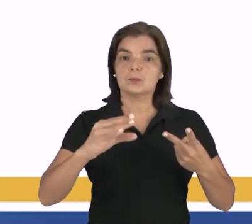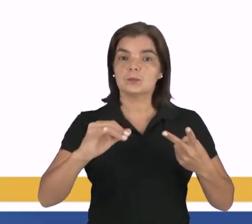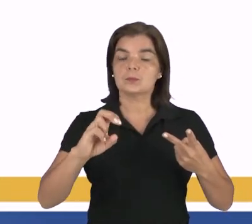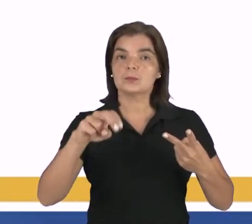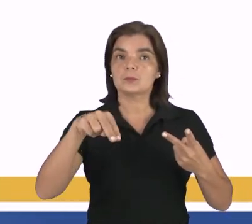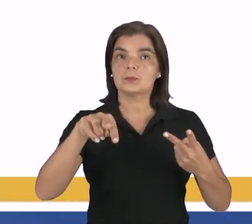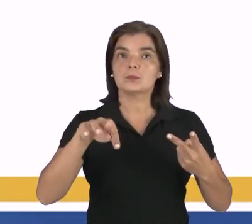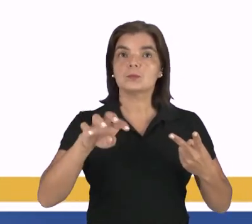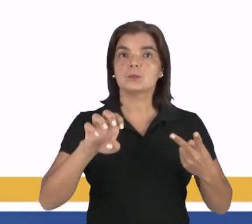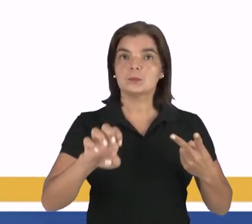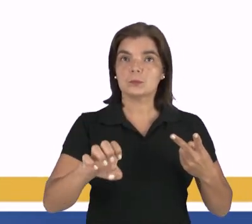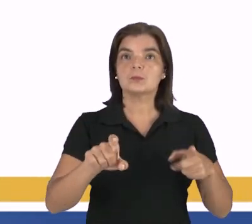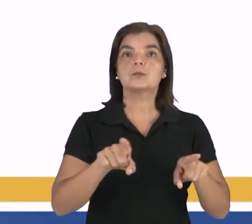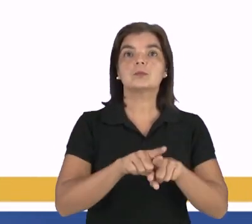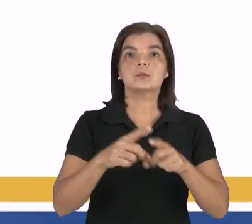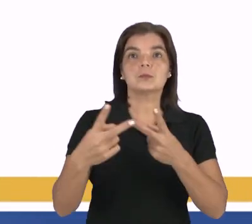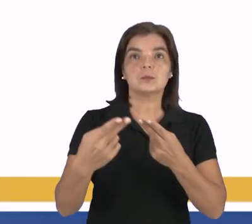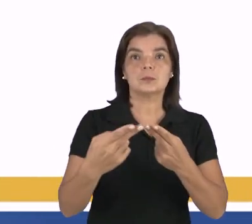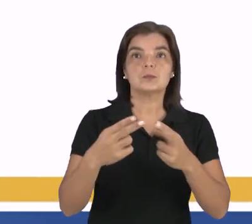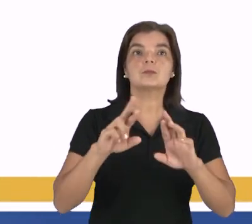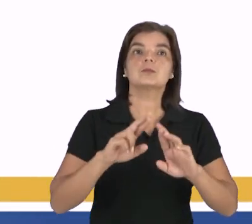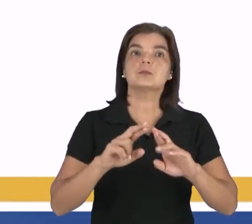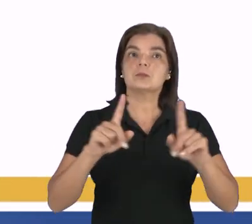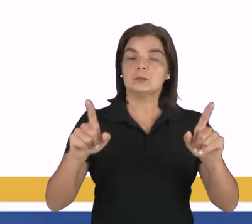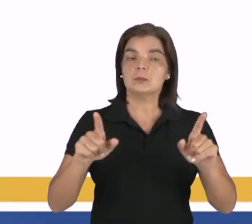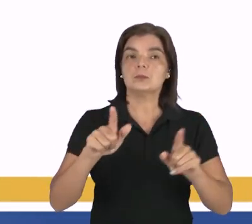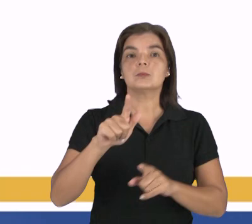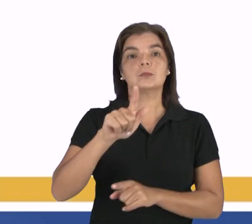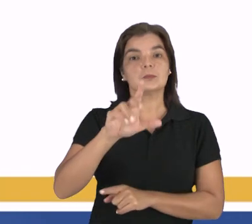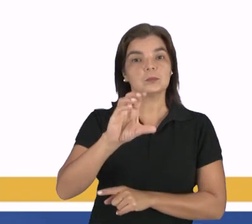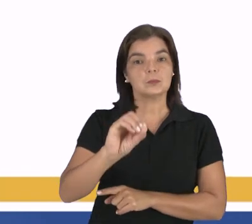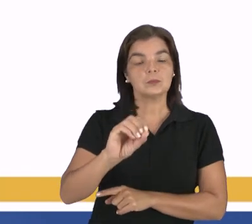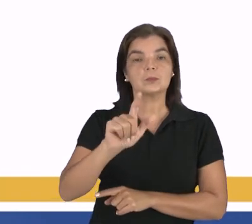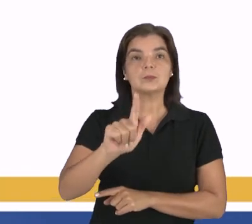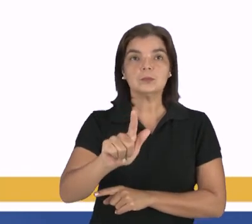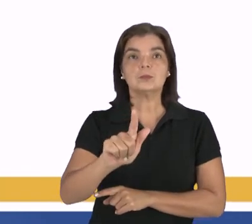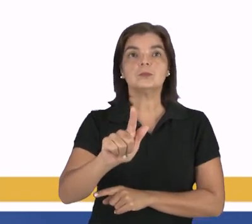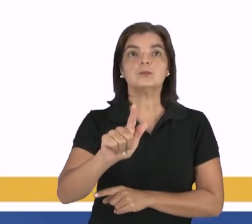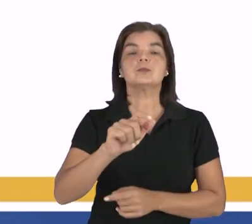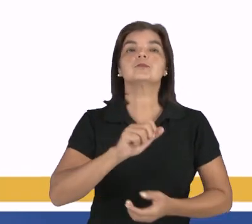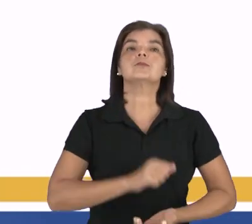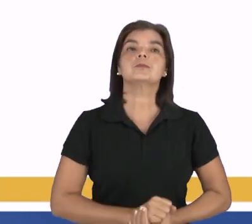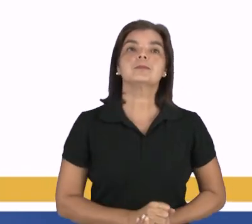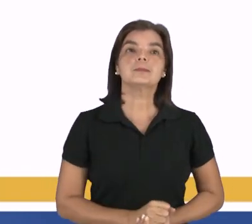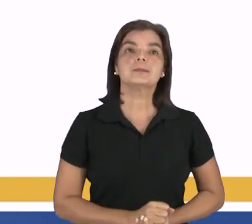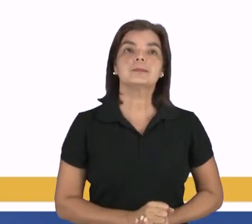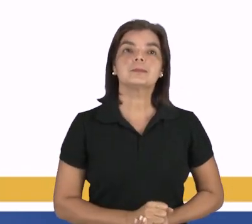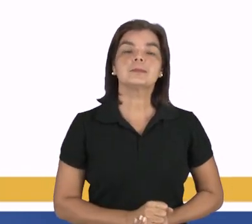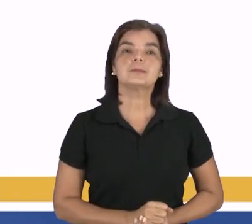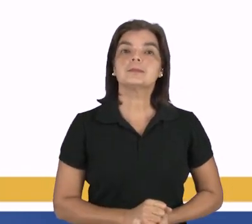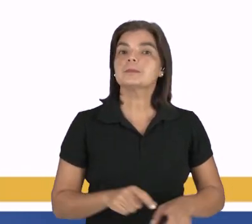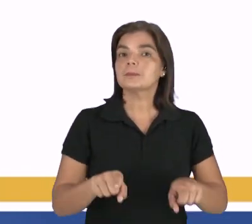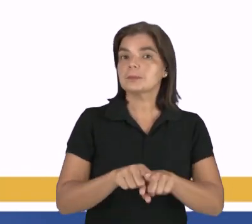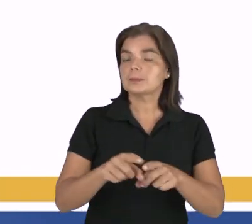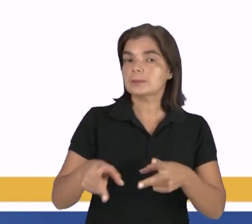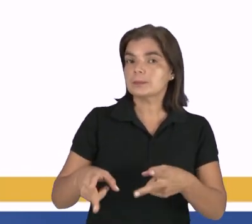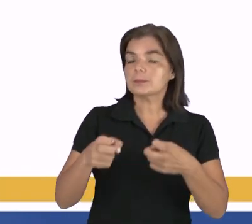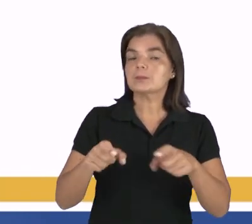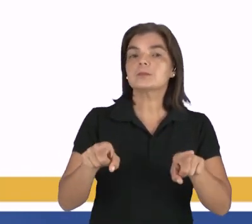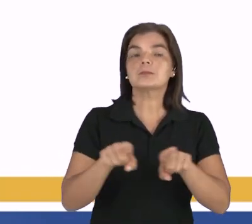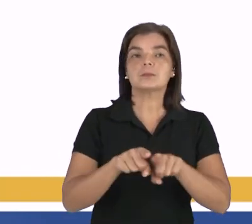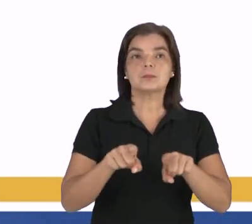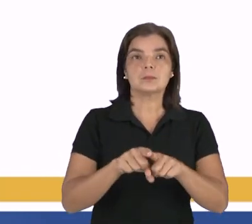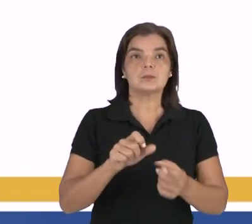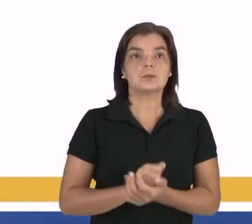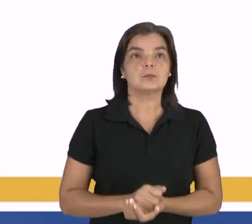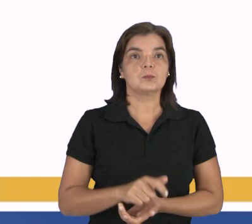ou seja, o logaritmo de um quociente é igual à diferença dos logaritmos. Então, percebam que nós